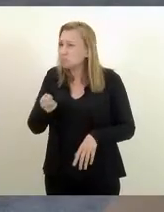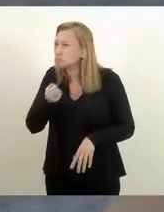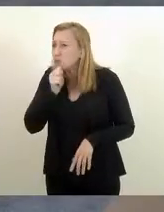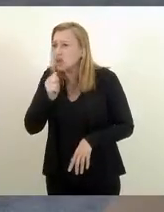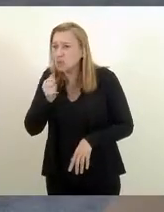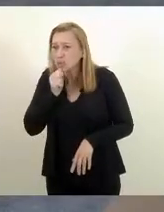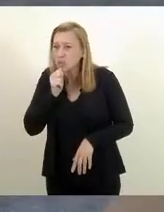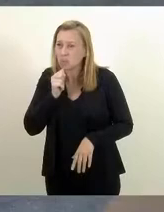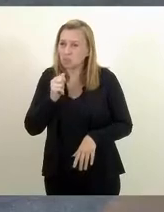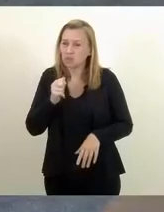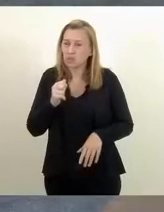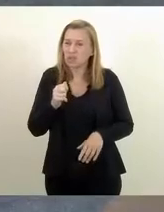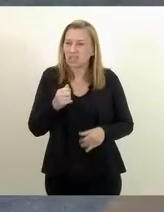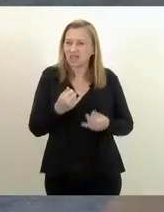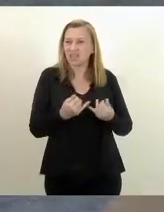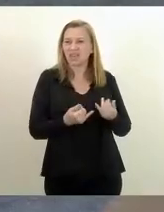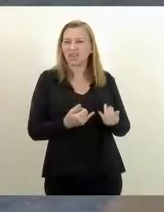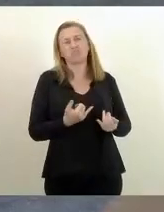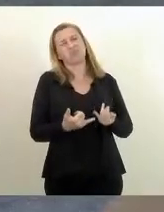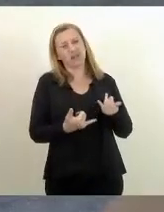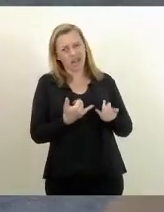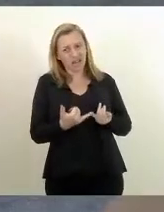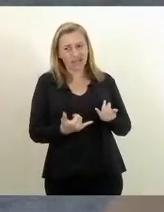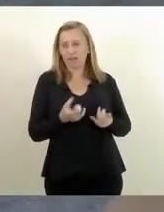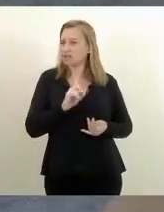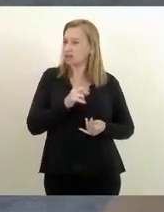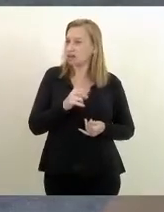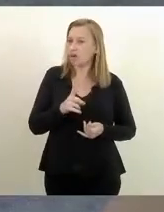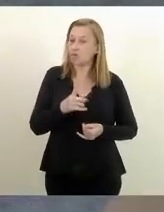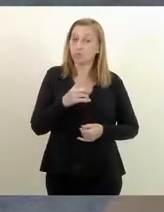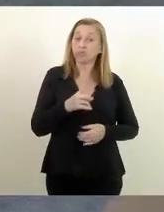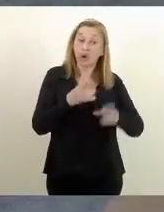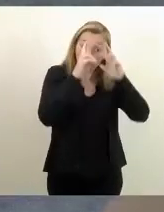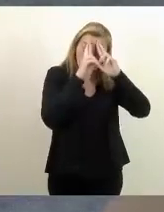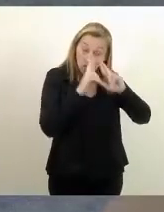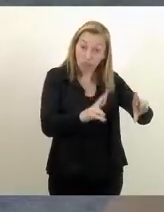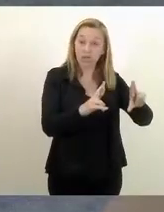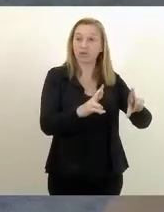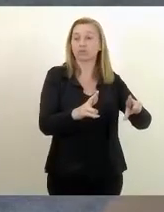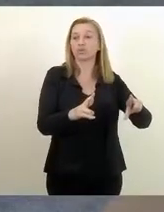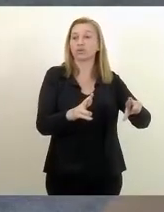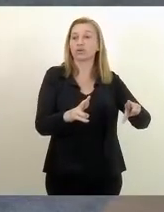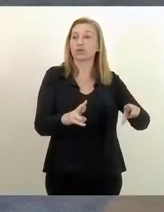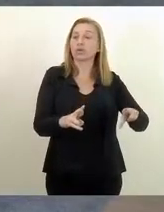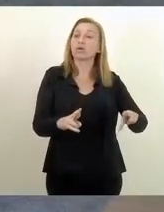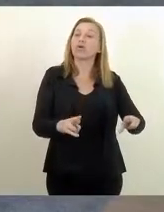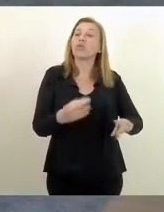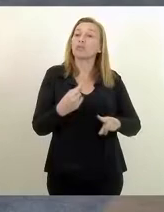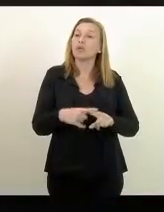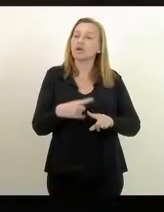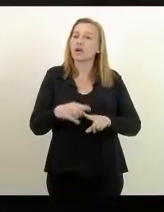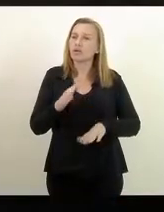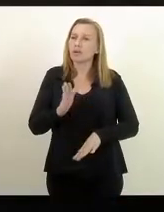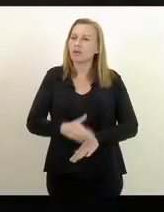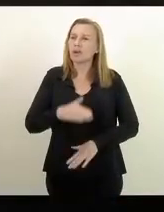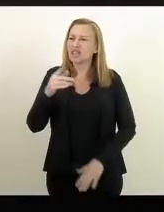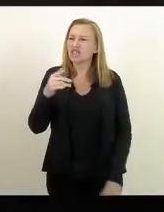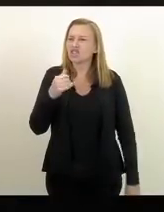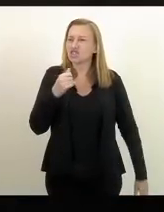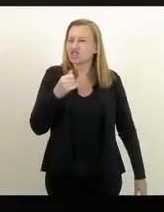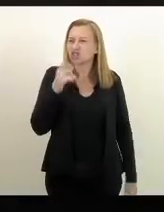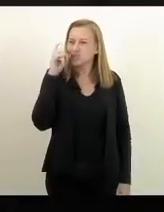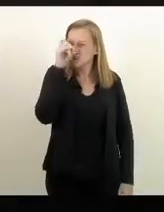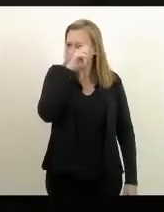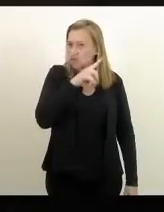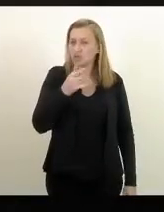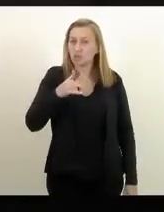não ser tratado com excelência. Porque, talvez seja uma das coisas mais duras que um pai pode